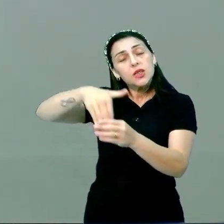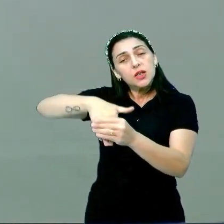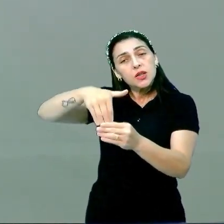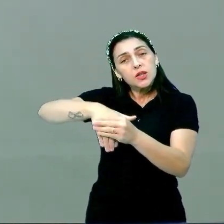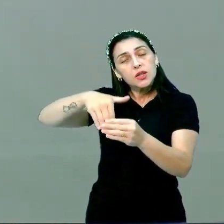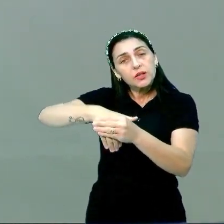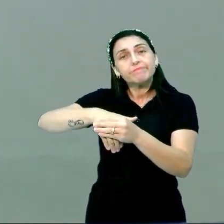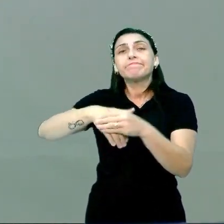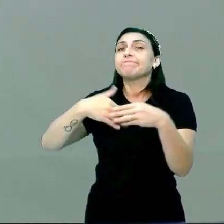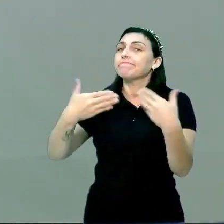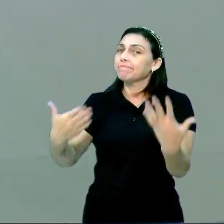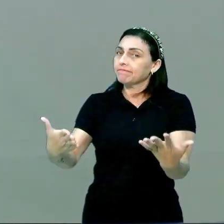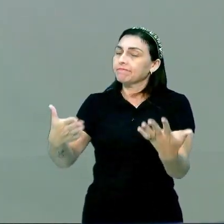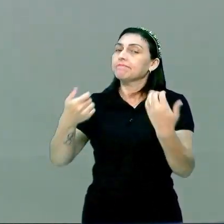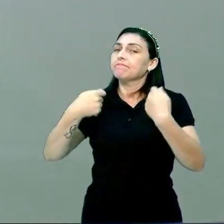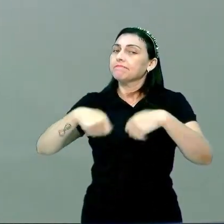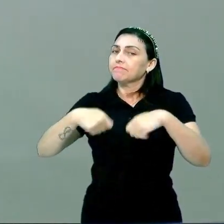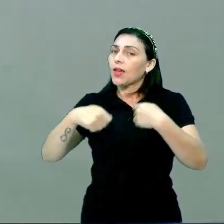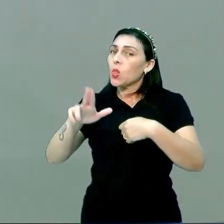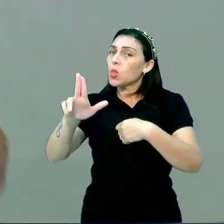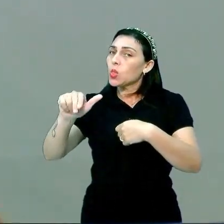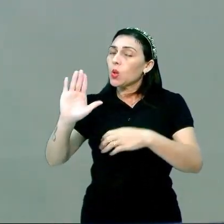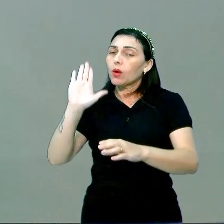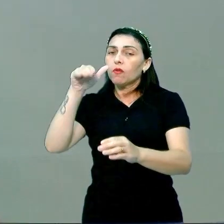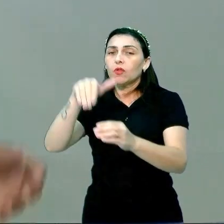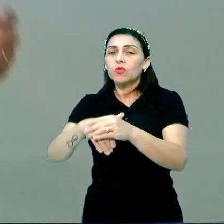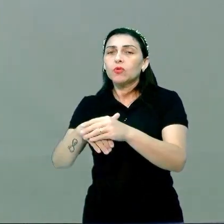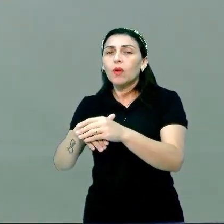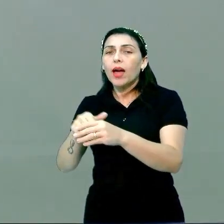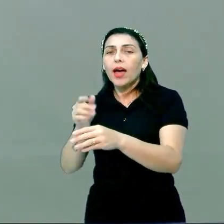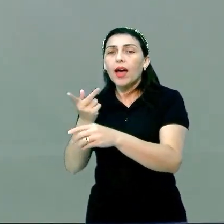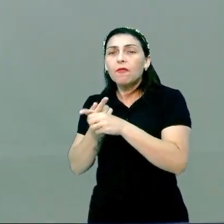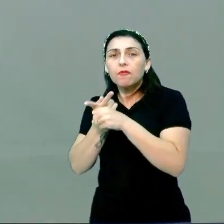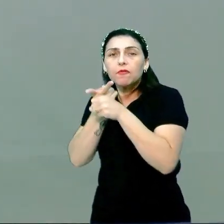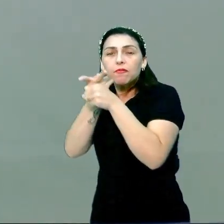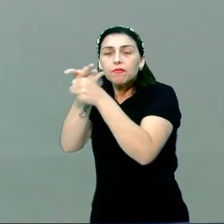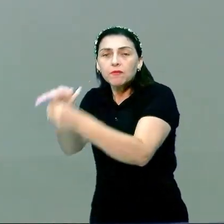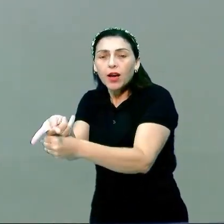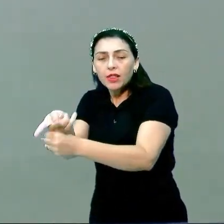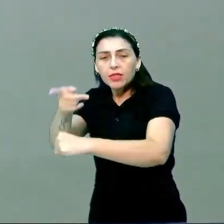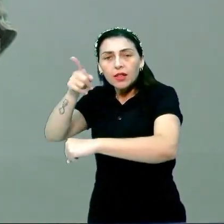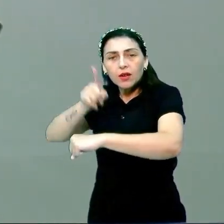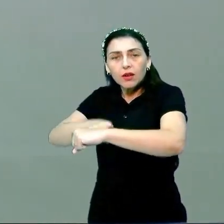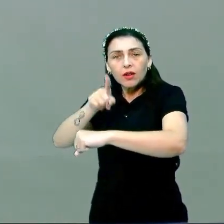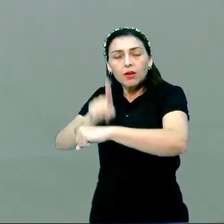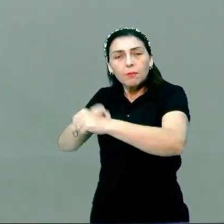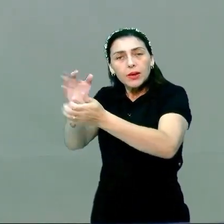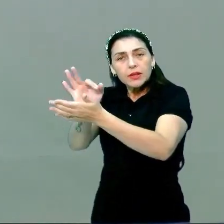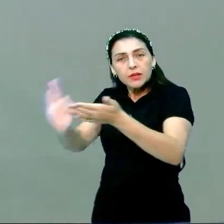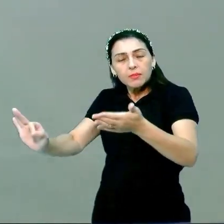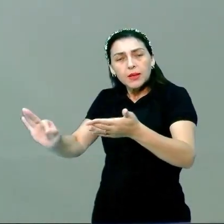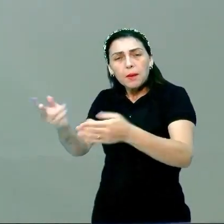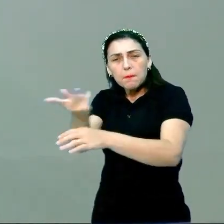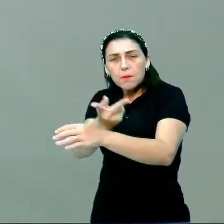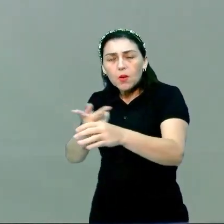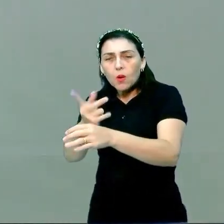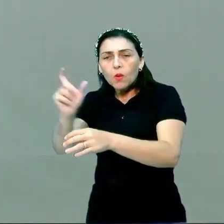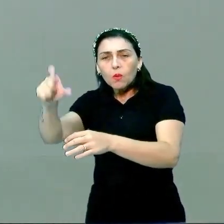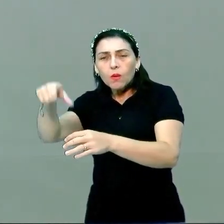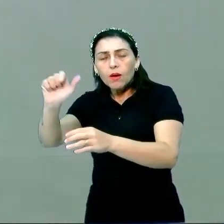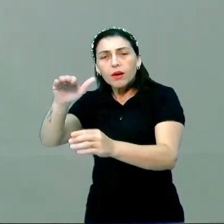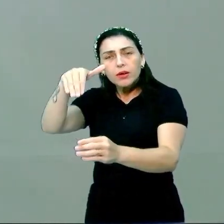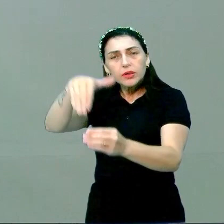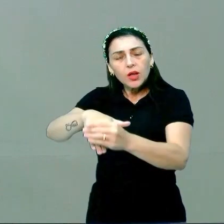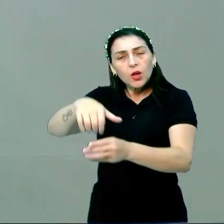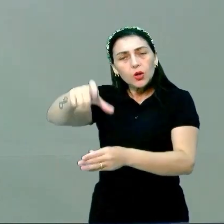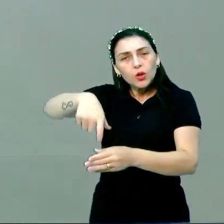de quitação eleitoral, aí o camarada nunca nem votou, ele corre lá, né, em cima da hora ali para se matricular, atrás de título de eleitor,